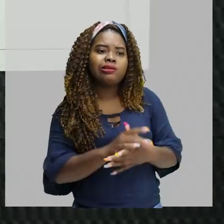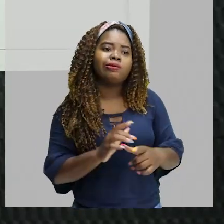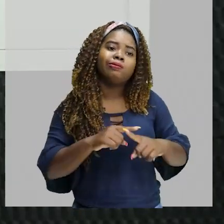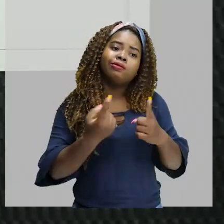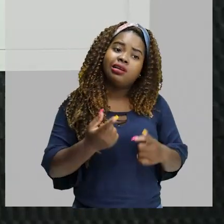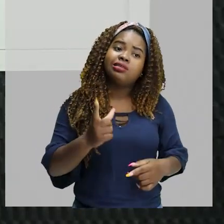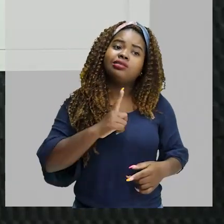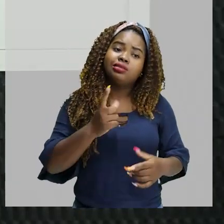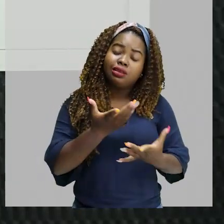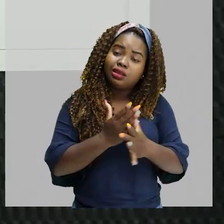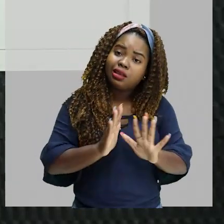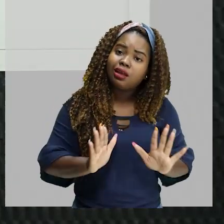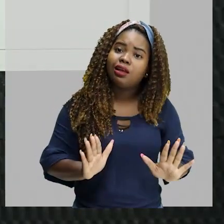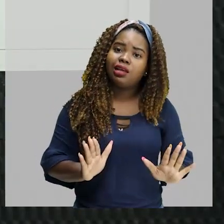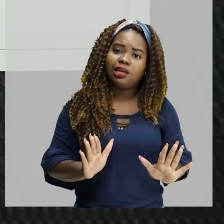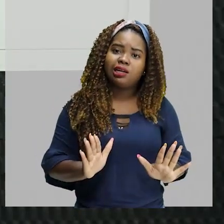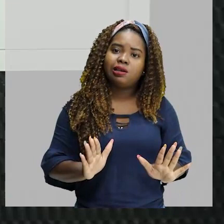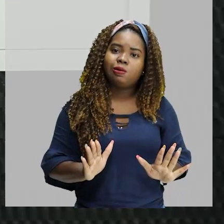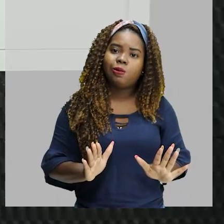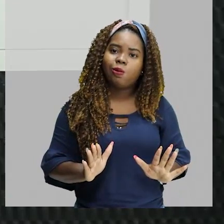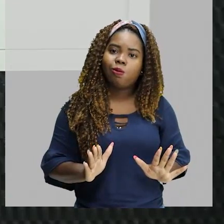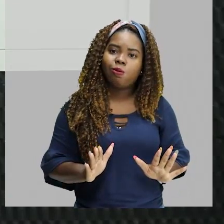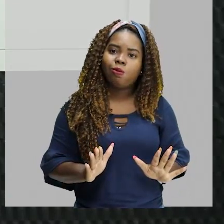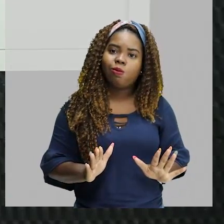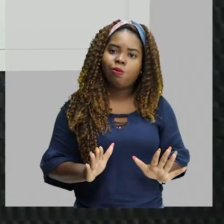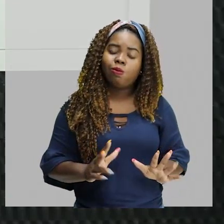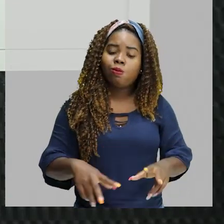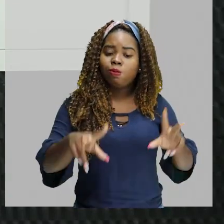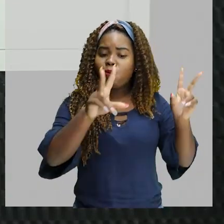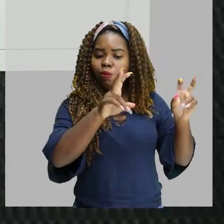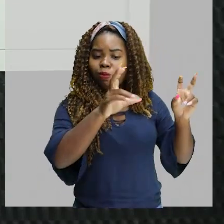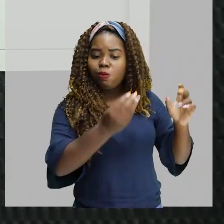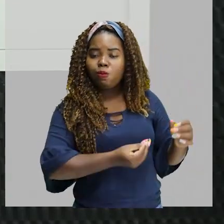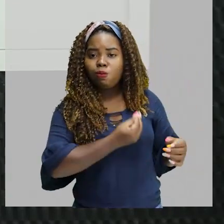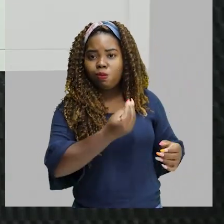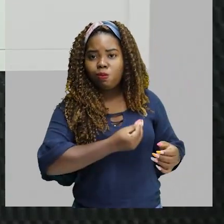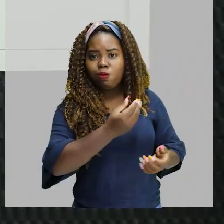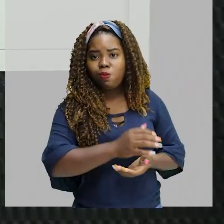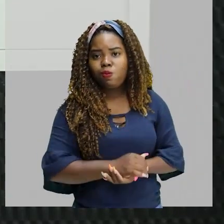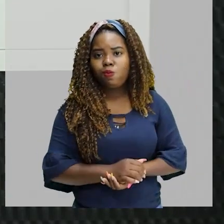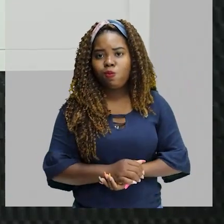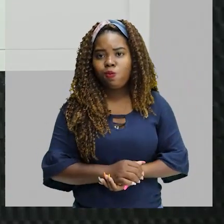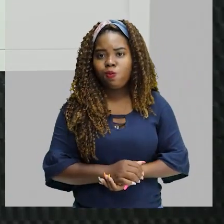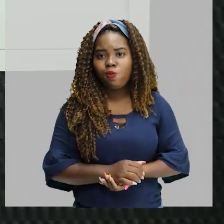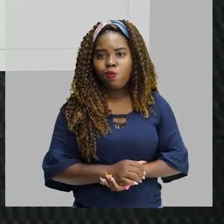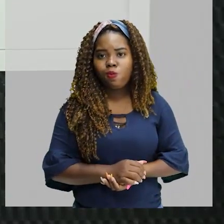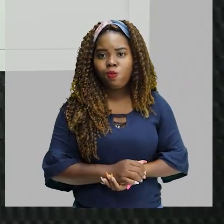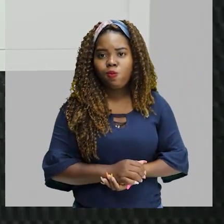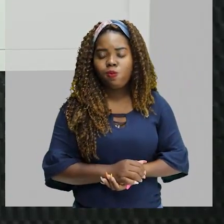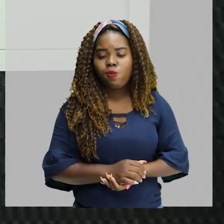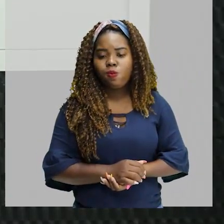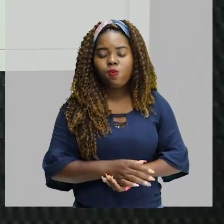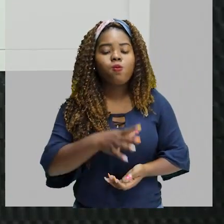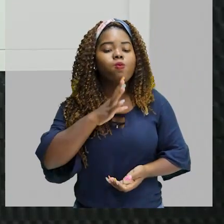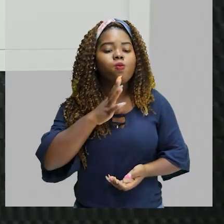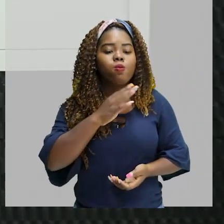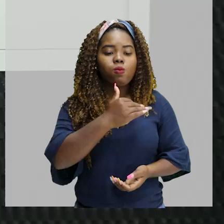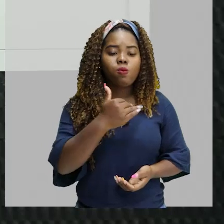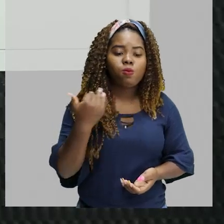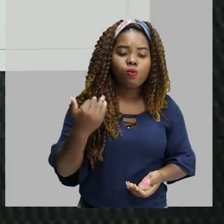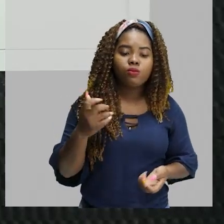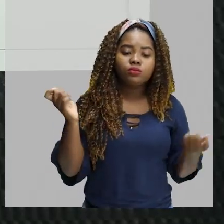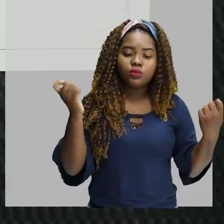deste momento, tá? E o tema da vida, tá? A partir da descoberta da morte, ela pode